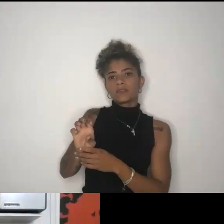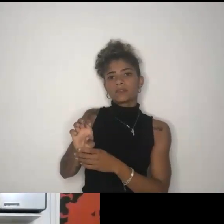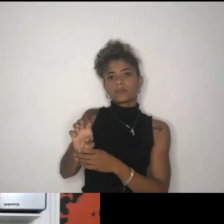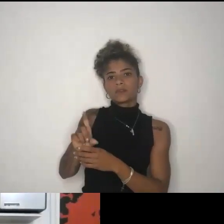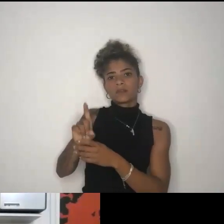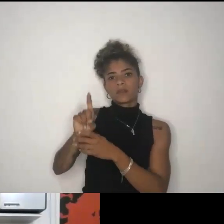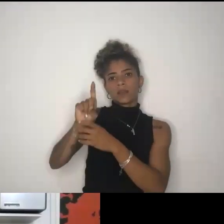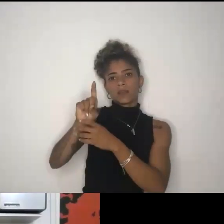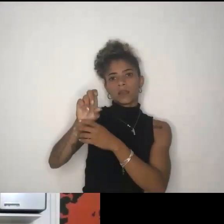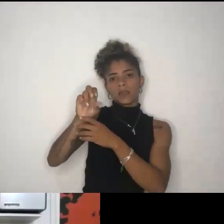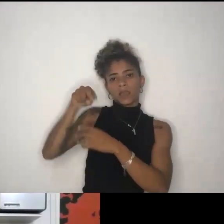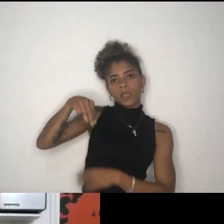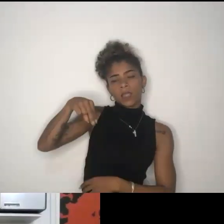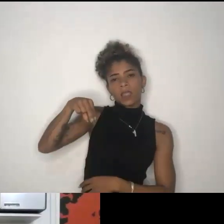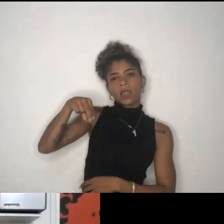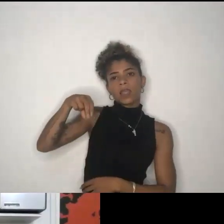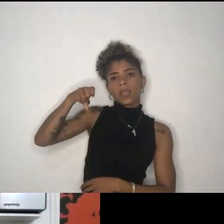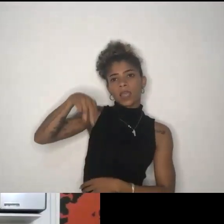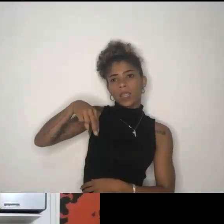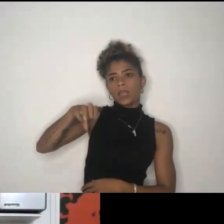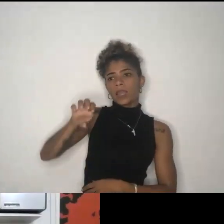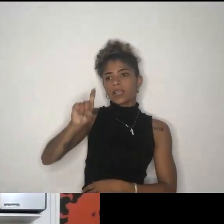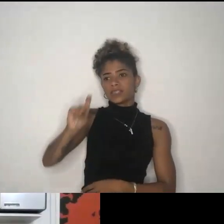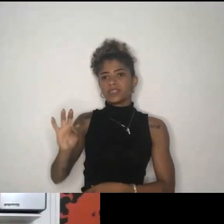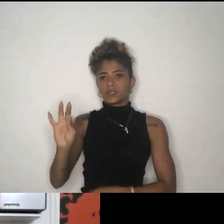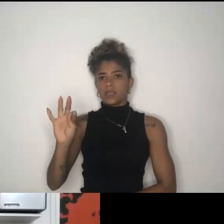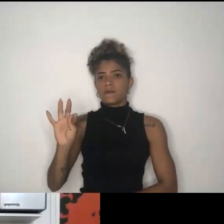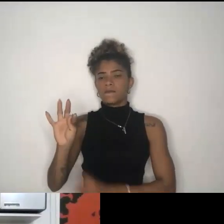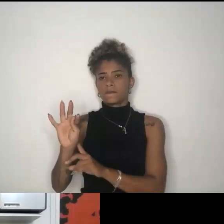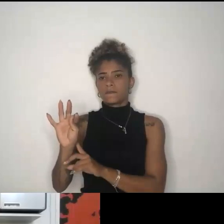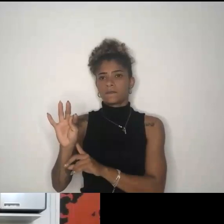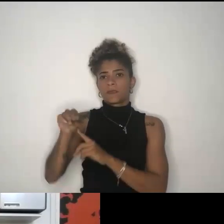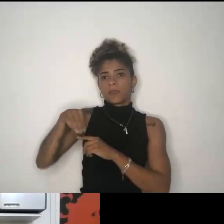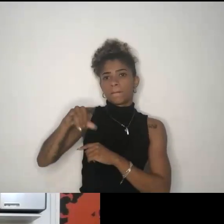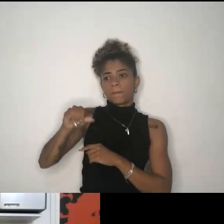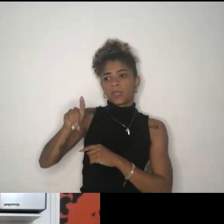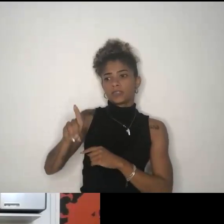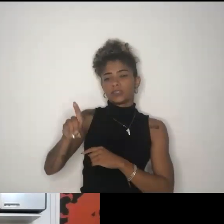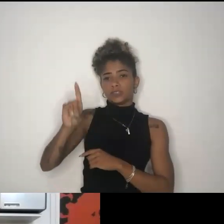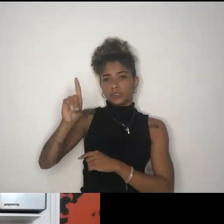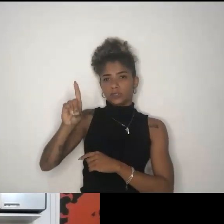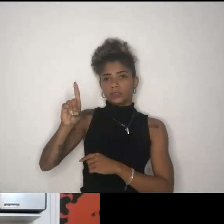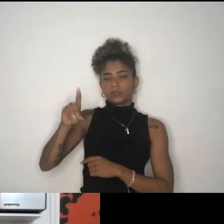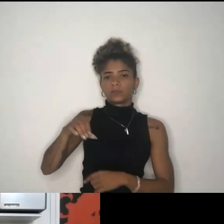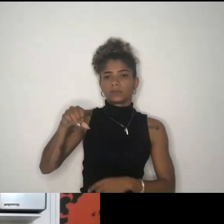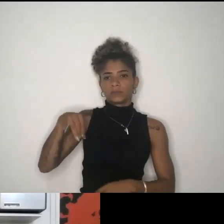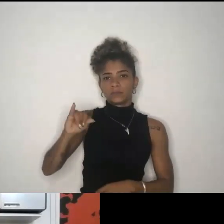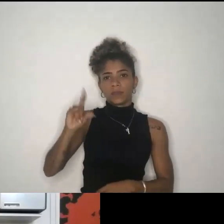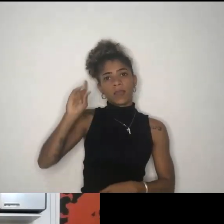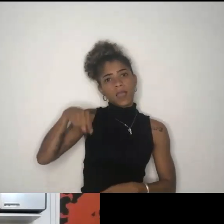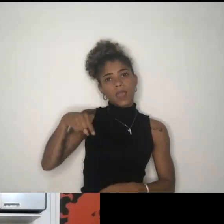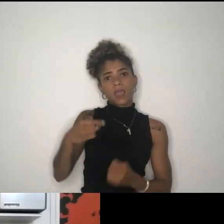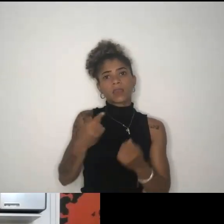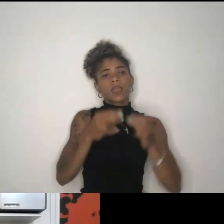Ele É bem intuitivo ele é um programa super rápido e ele resolve assim cara vou prototipar aqui um fluxograma